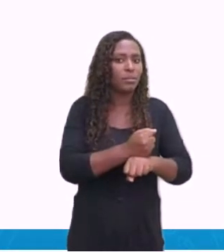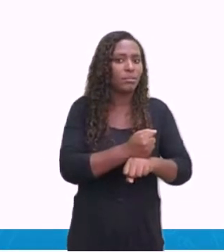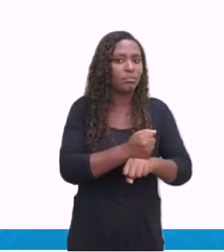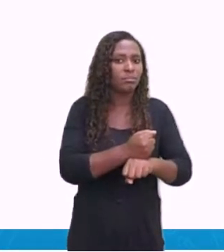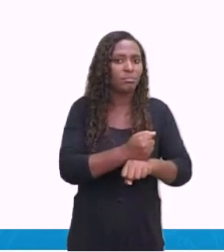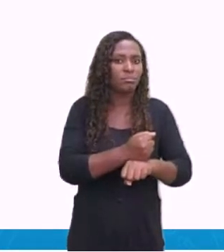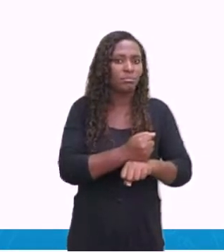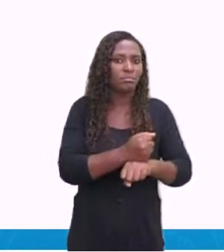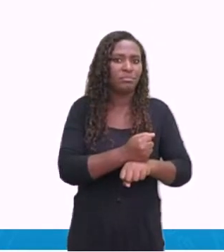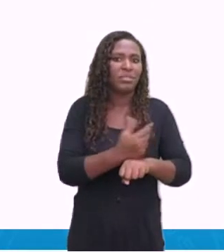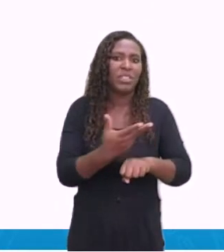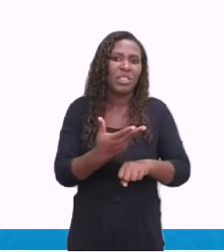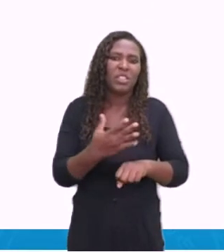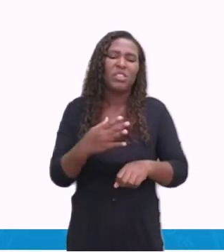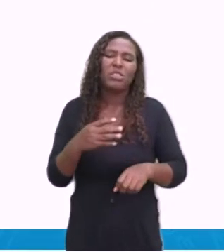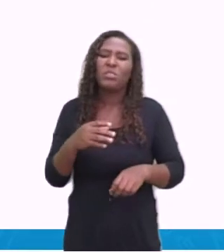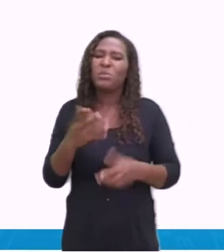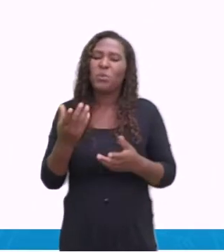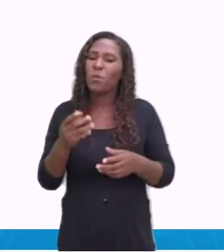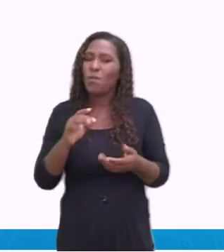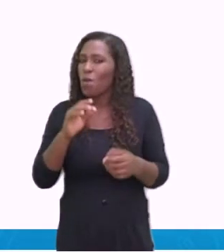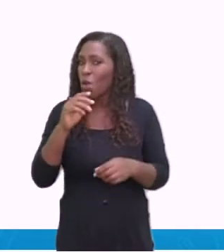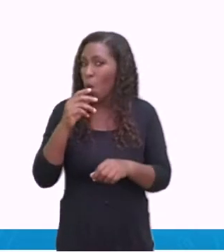o pau-brasil.